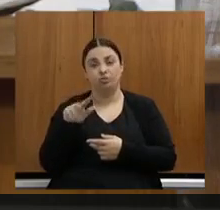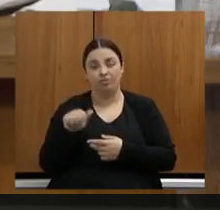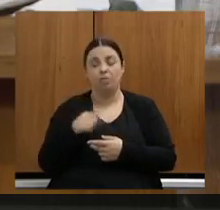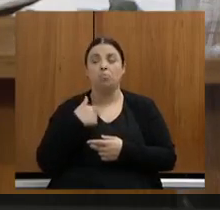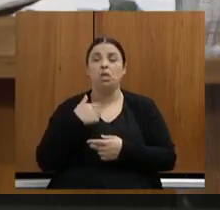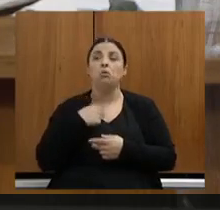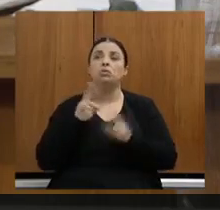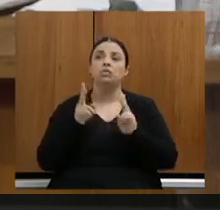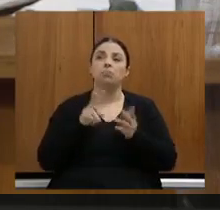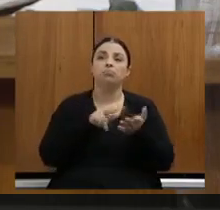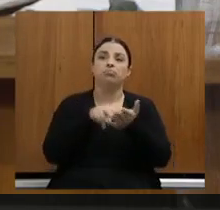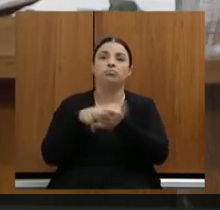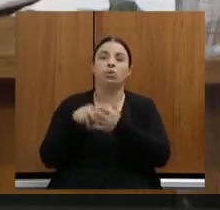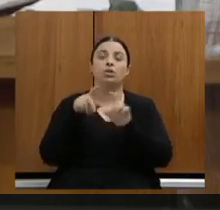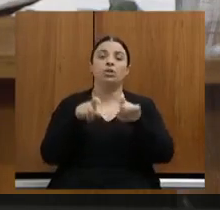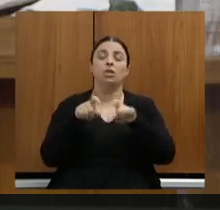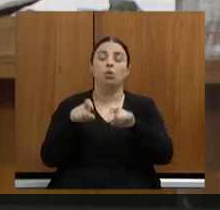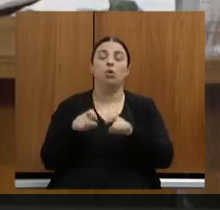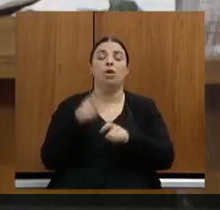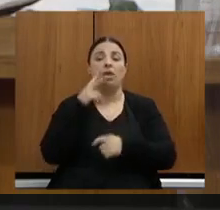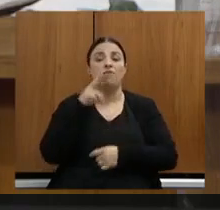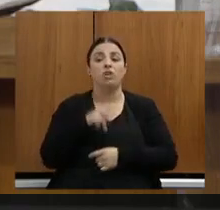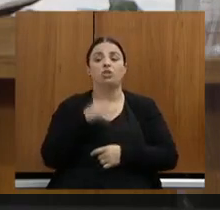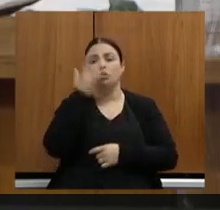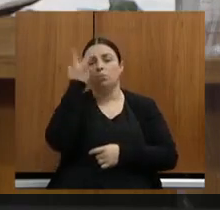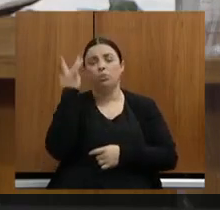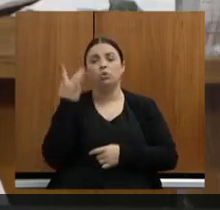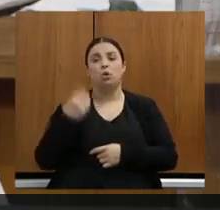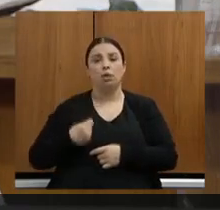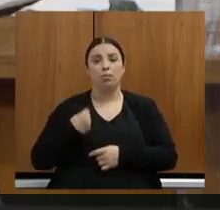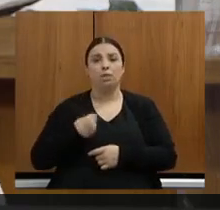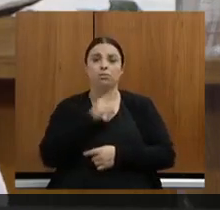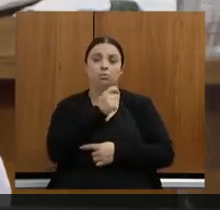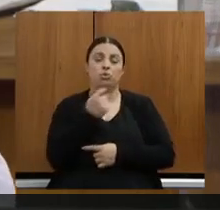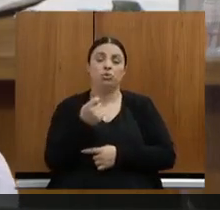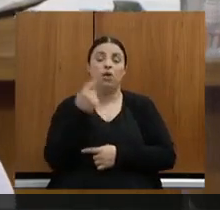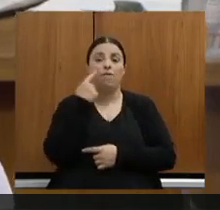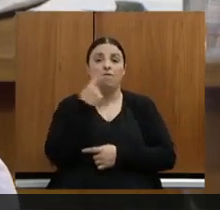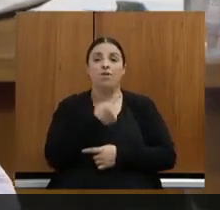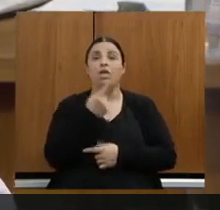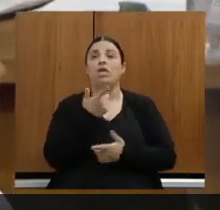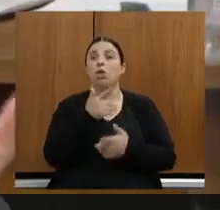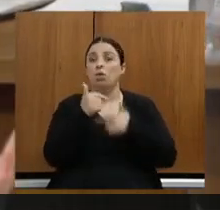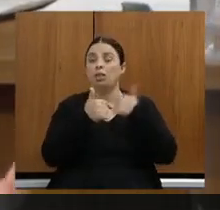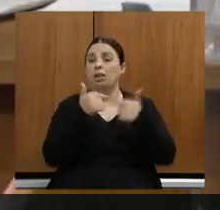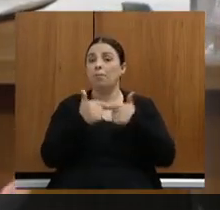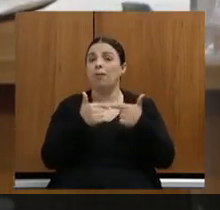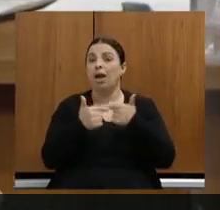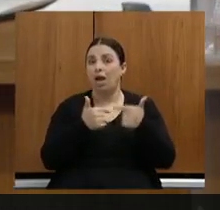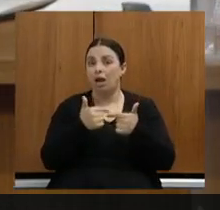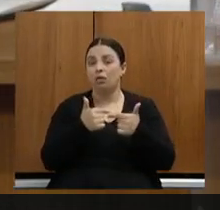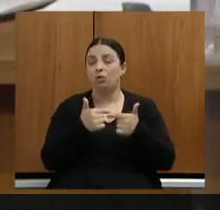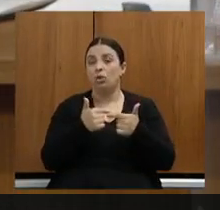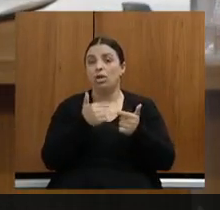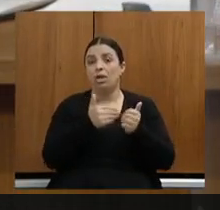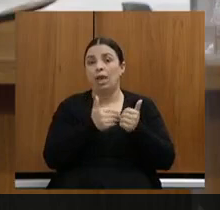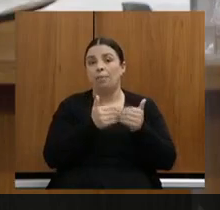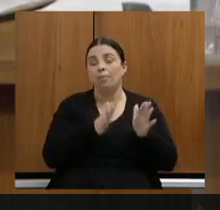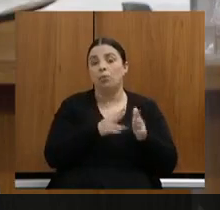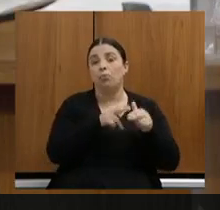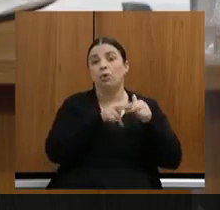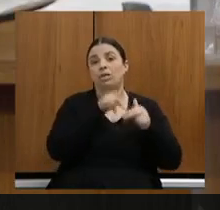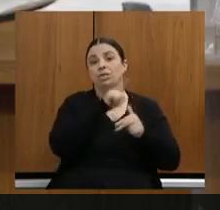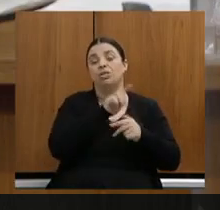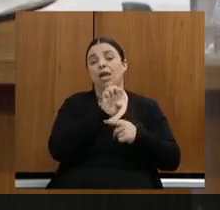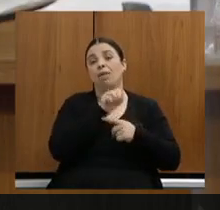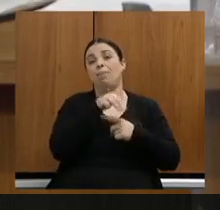sempre os produtores que fazem parte da associação vem relatar que é um trabalho que a associação começou a por um trabalho que há na terra fez naquela comunidade